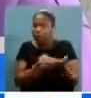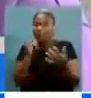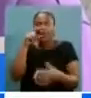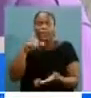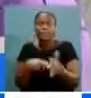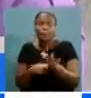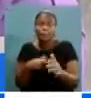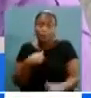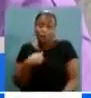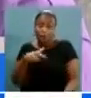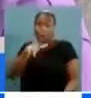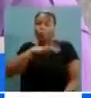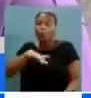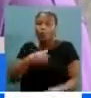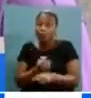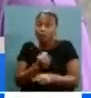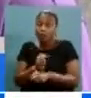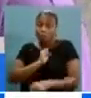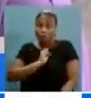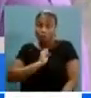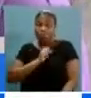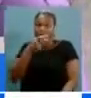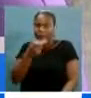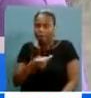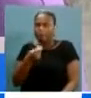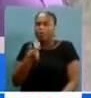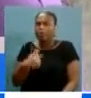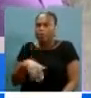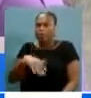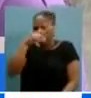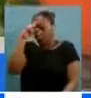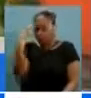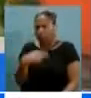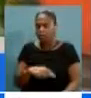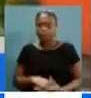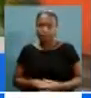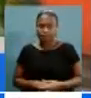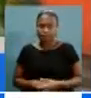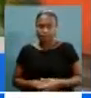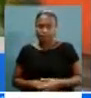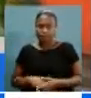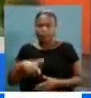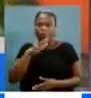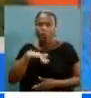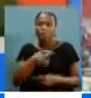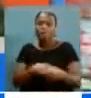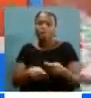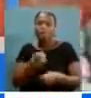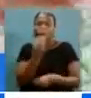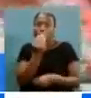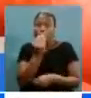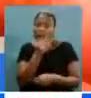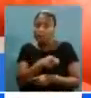exemplo, vê que tem lugar para trabalhar, ele está ficando um bocadinho difícil. Ah, onde não está a vender, não está a vender